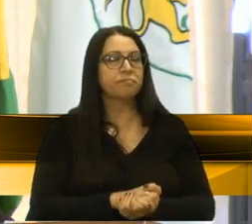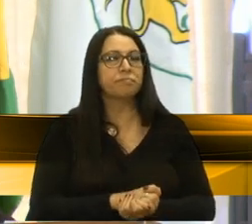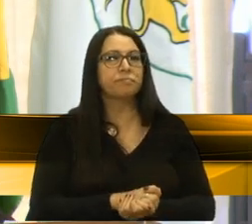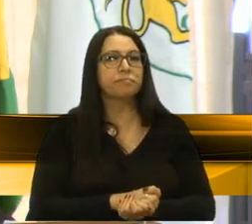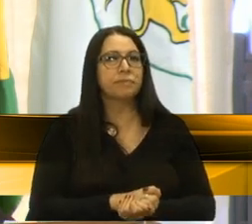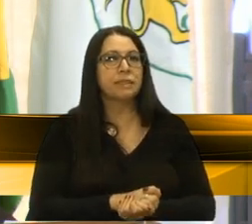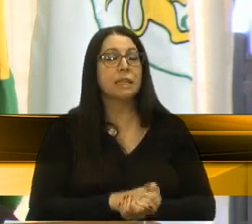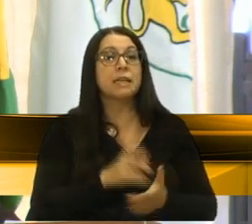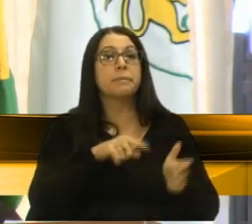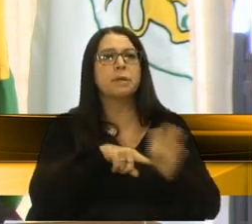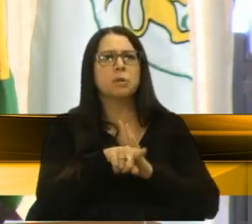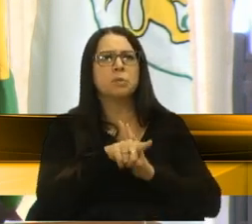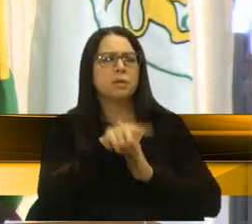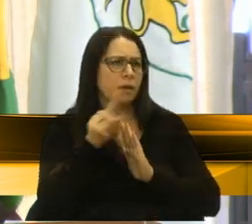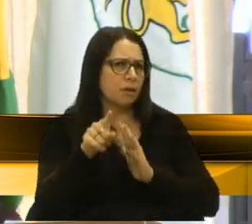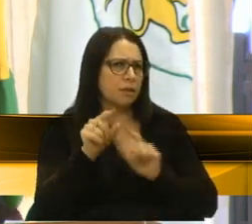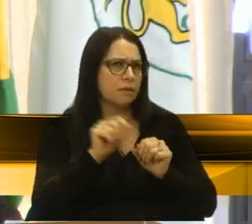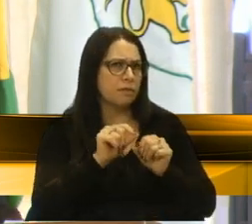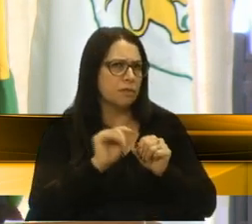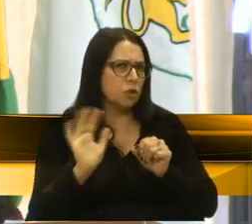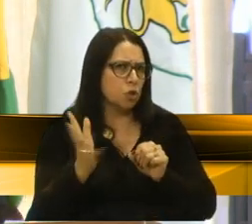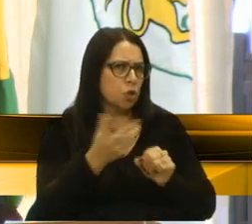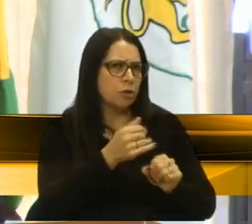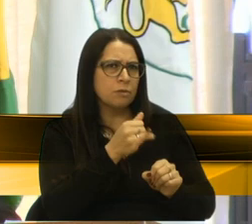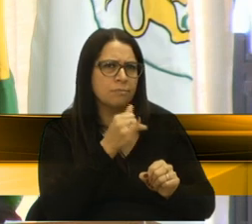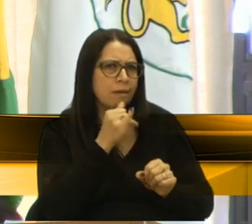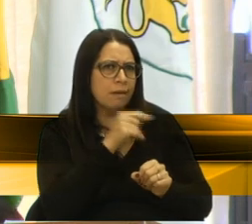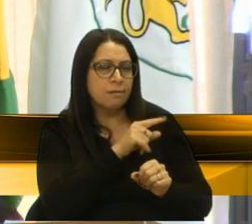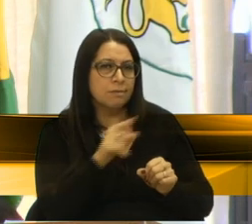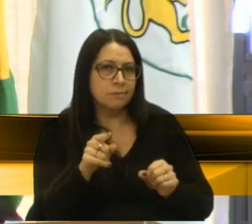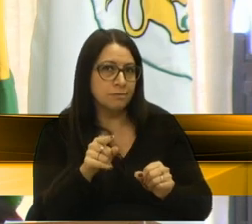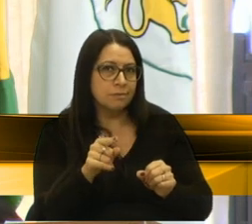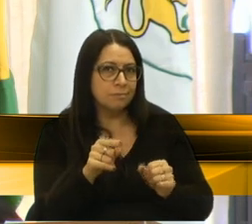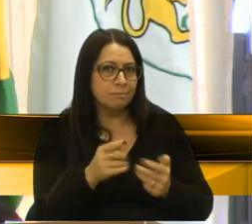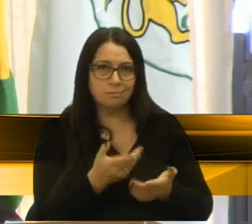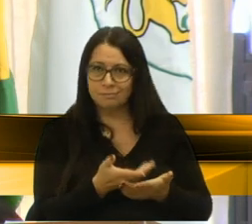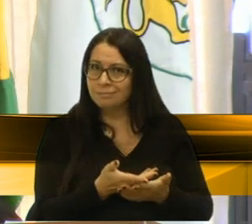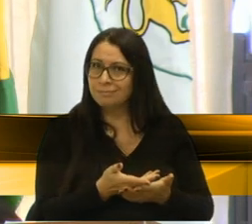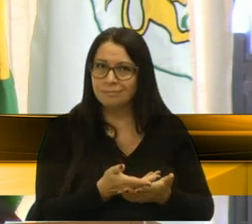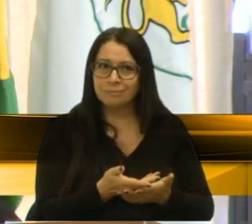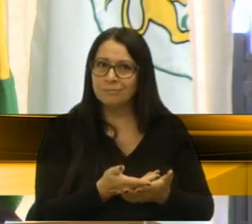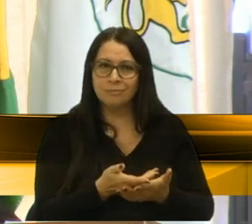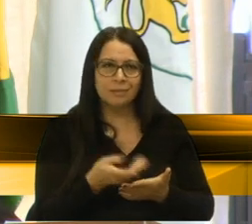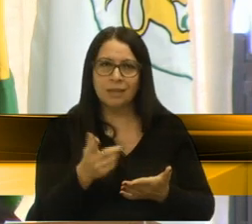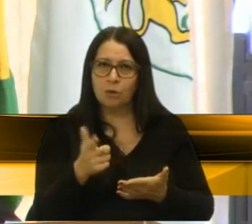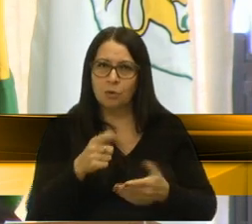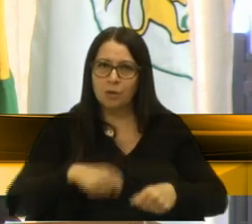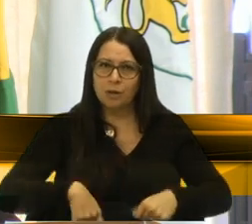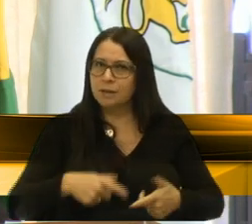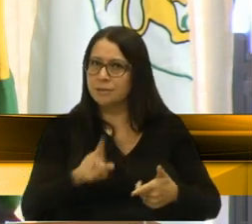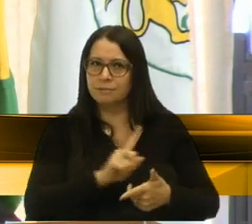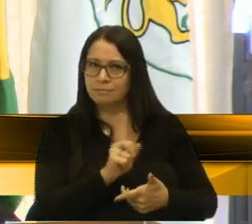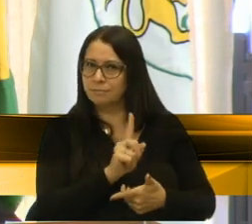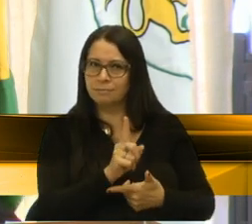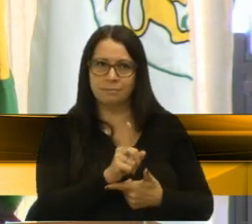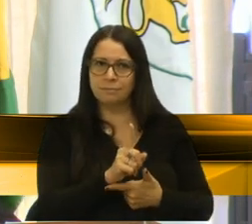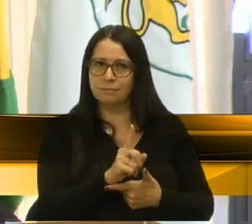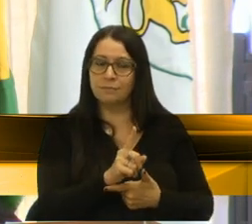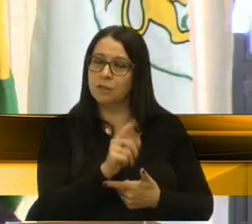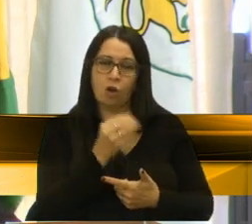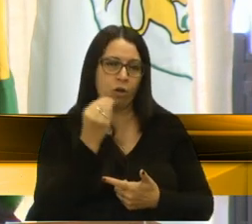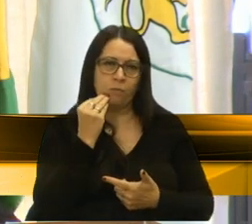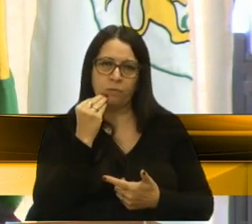A pergunta é, será que estão fazendo todos os testes mesmo? É óbvio que não, né? Não estão gastando para isso. É